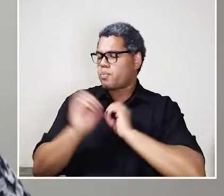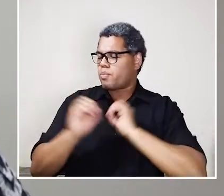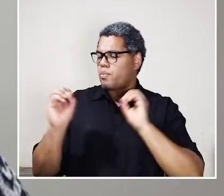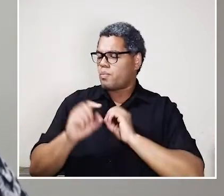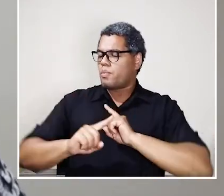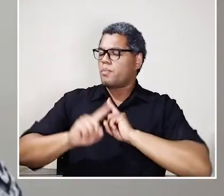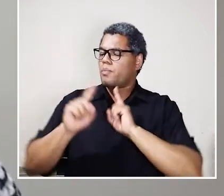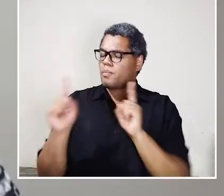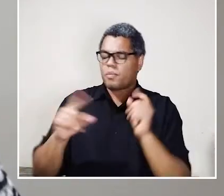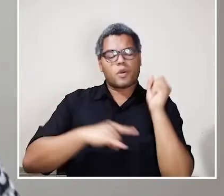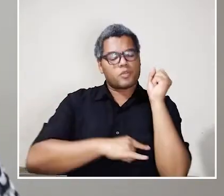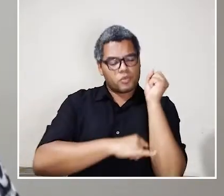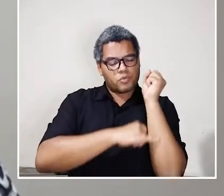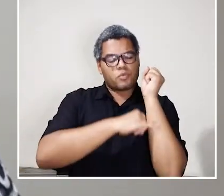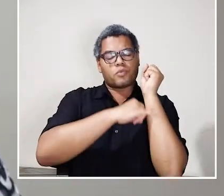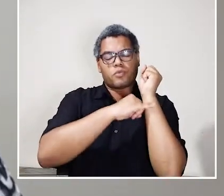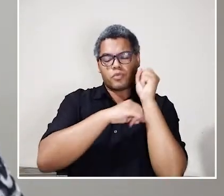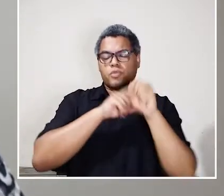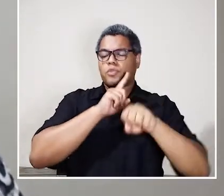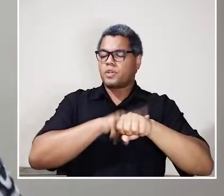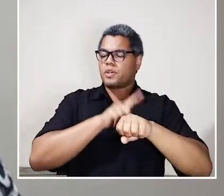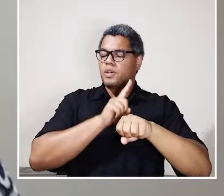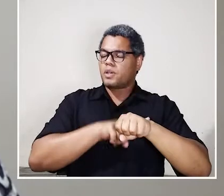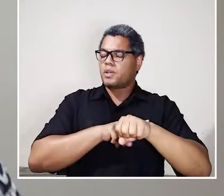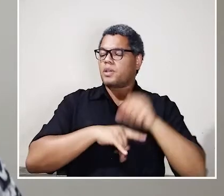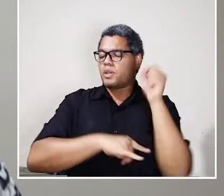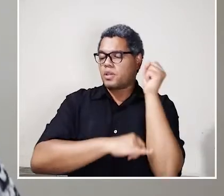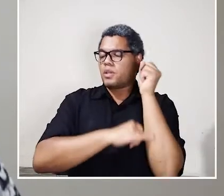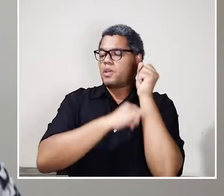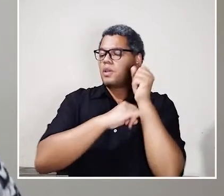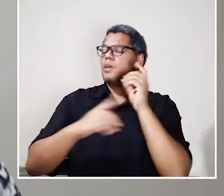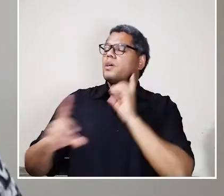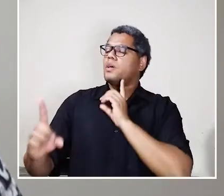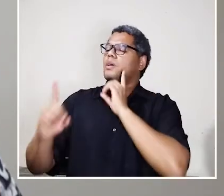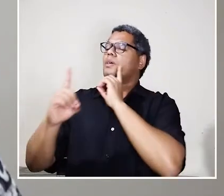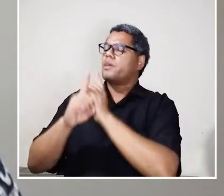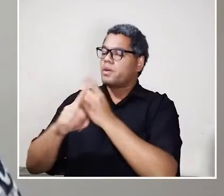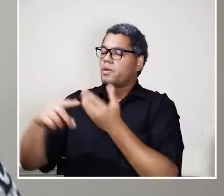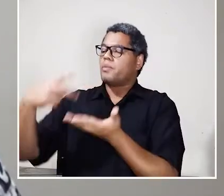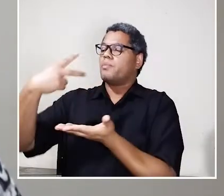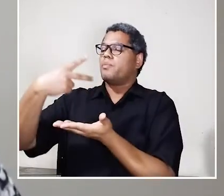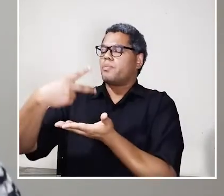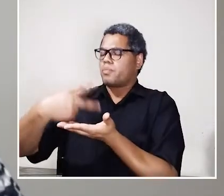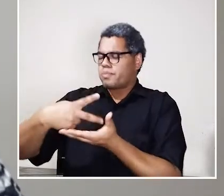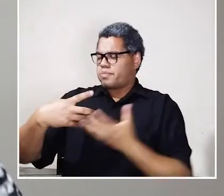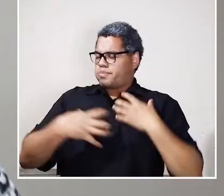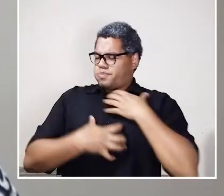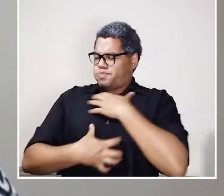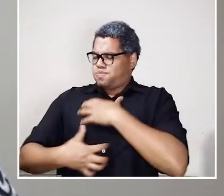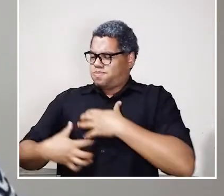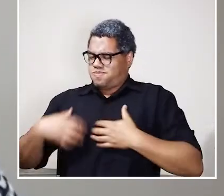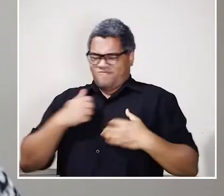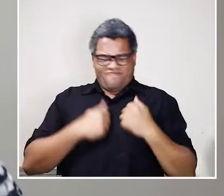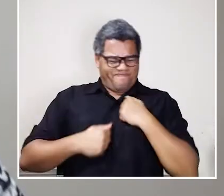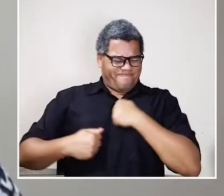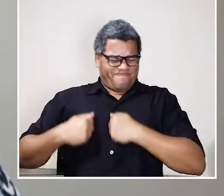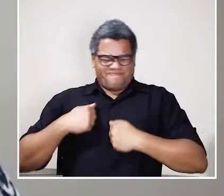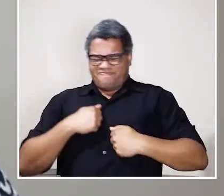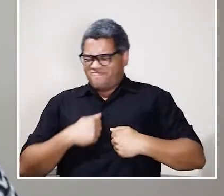ele. Mas eu me dirigi para lá naquela hora e encontrei o paciente extremamente